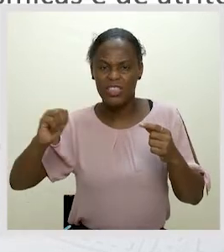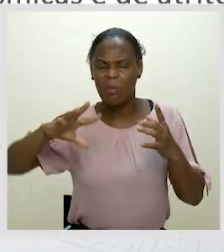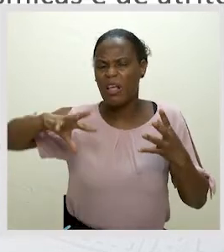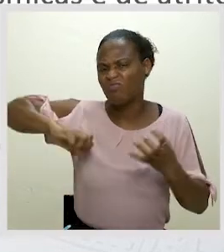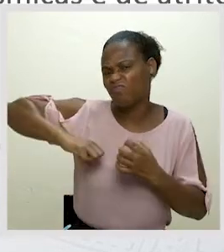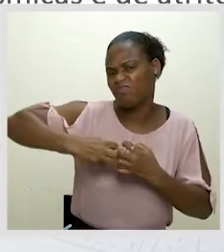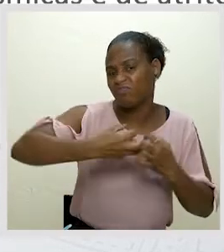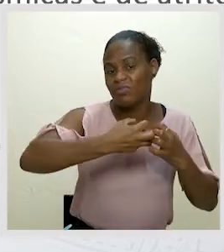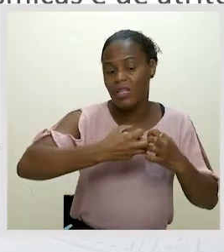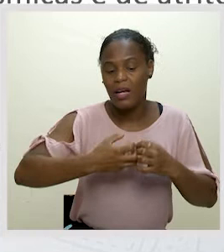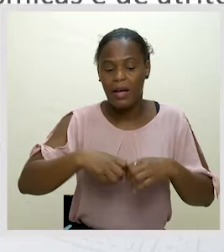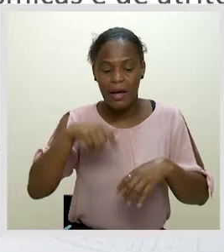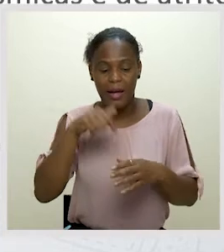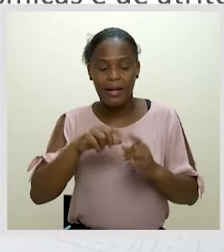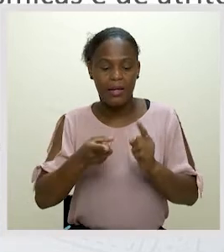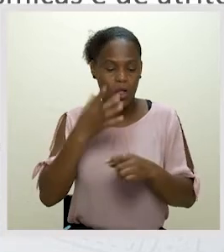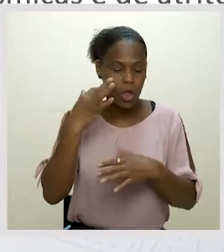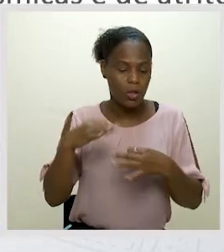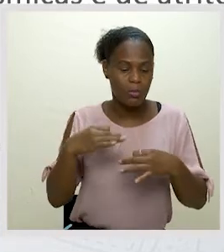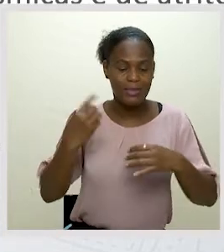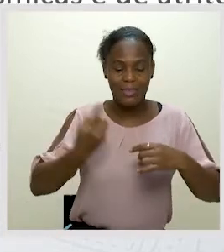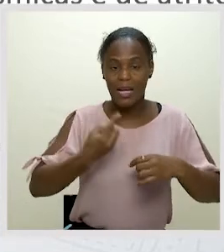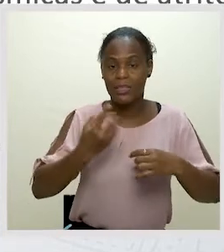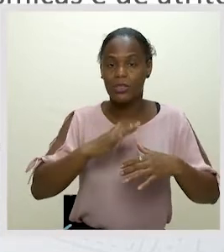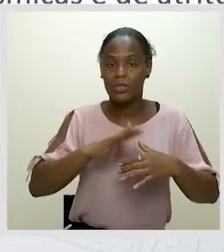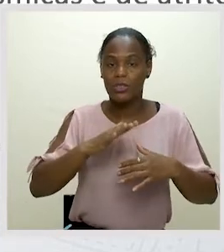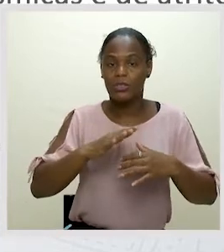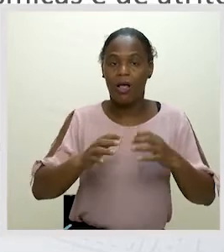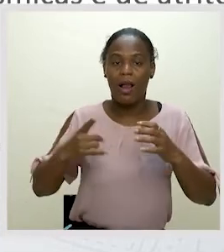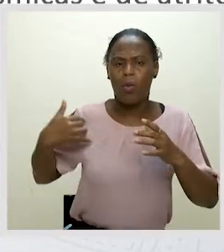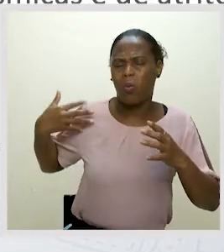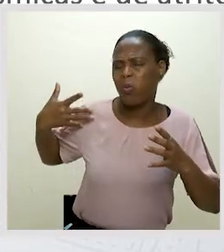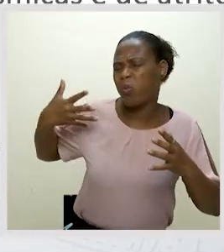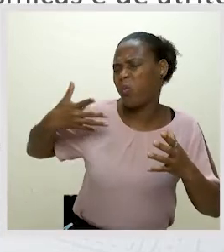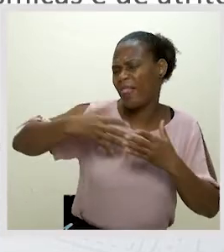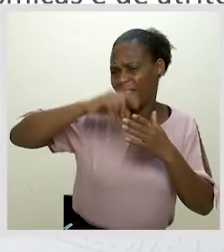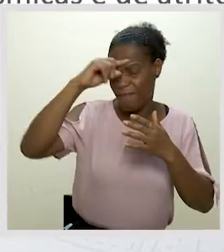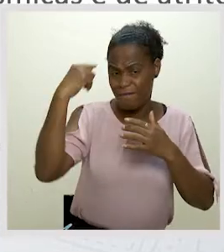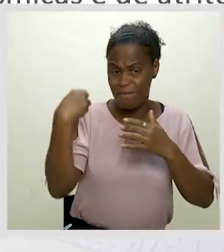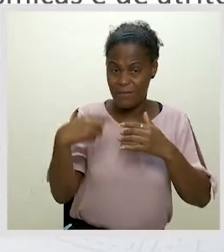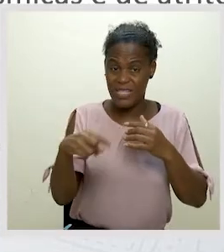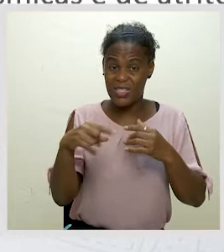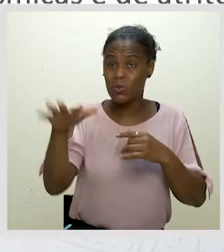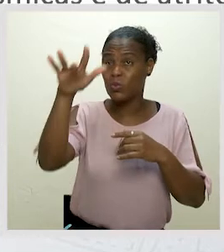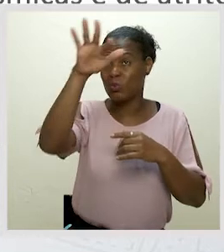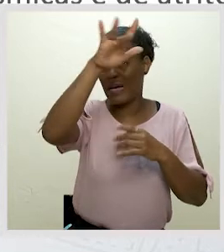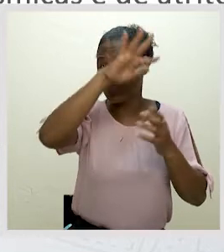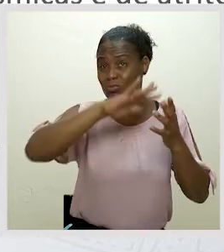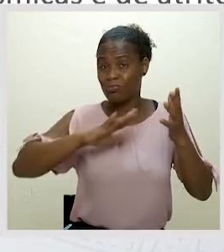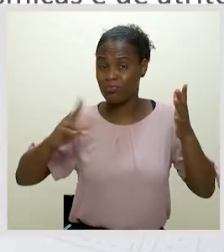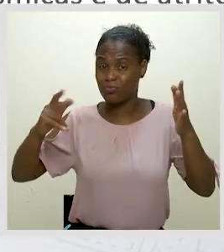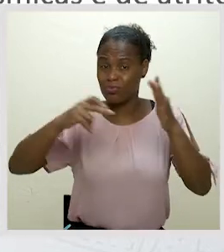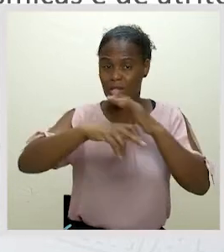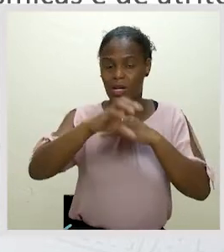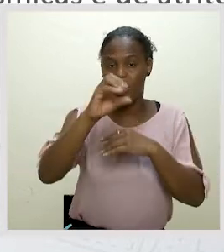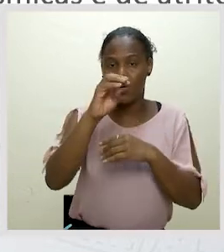de atrito, a que naturalmente estaria sujeita durante a árdua travessia do